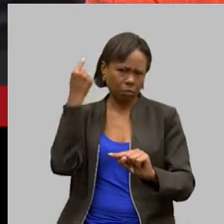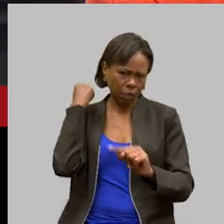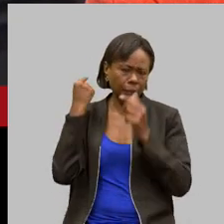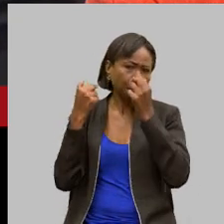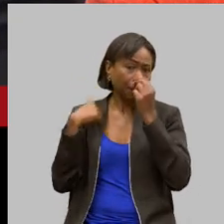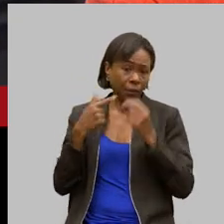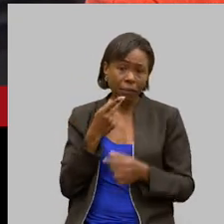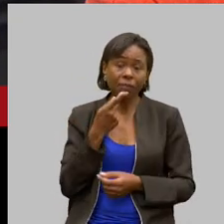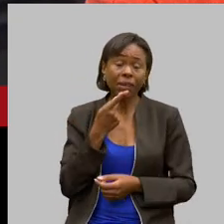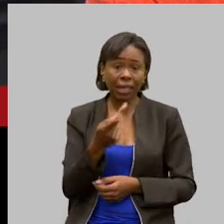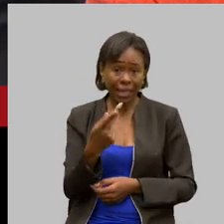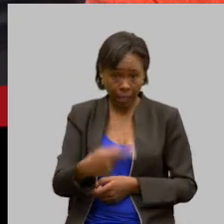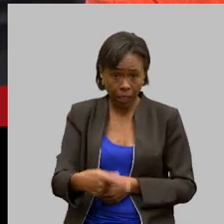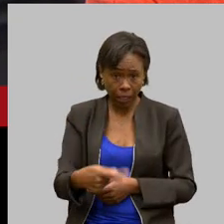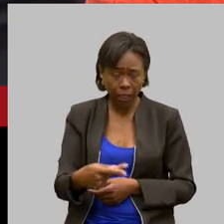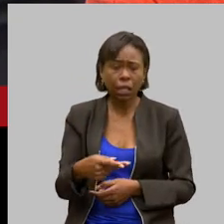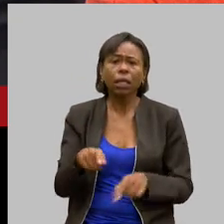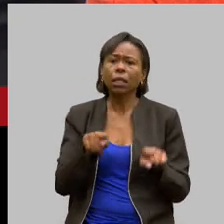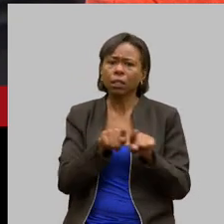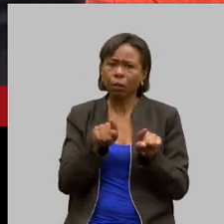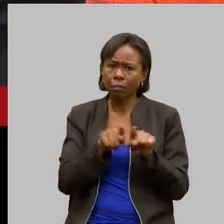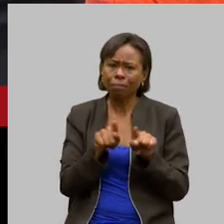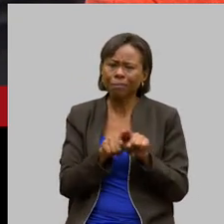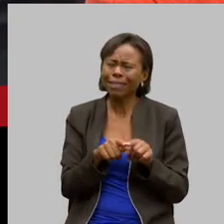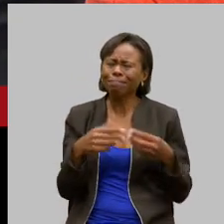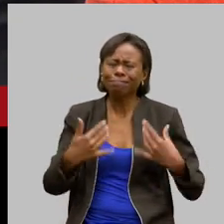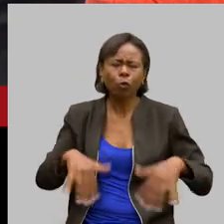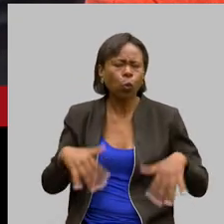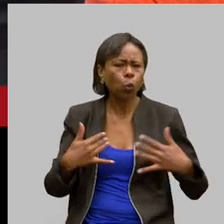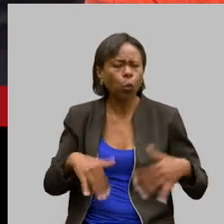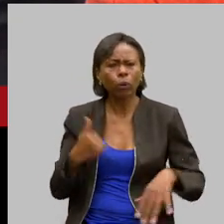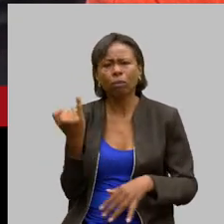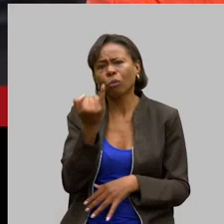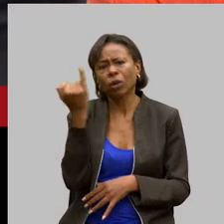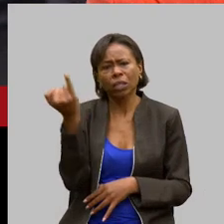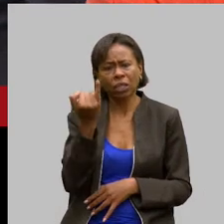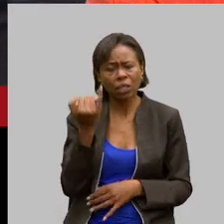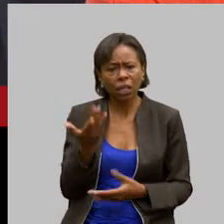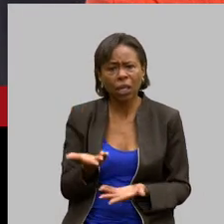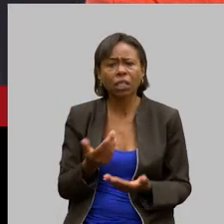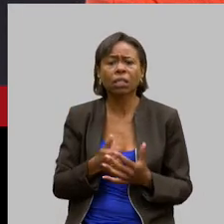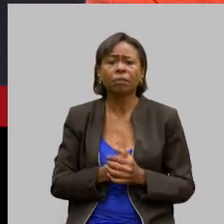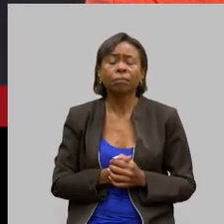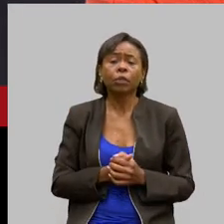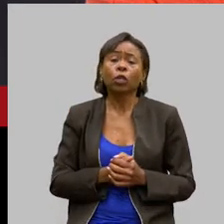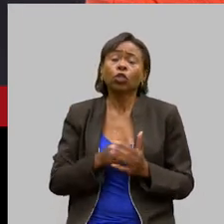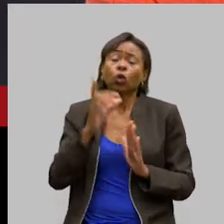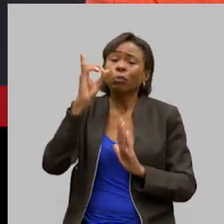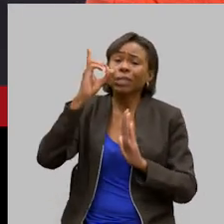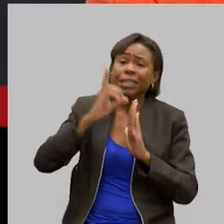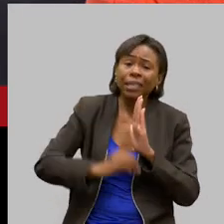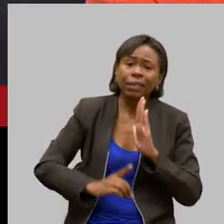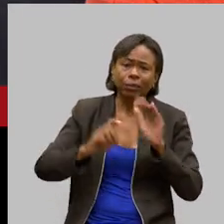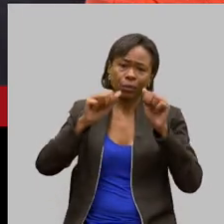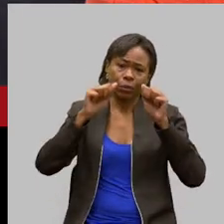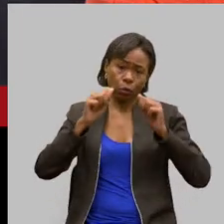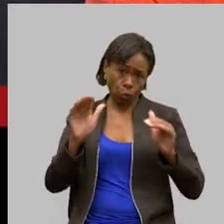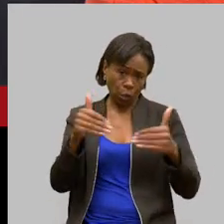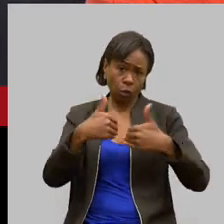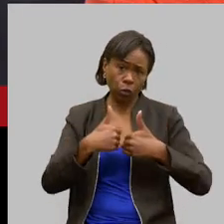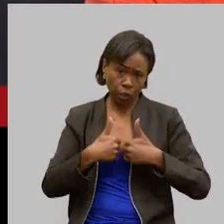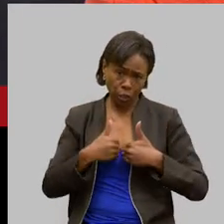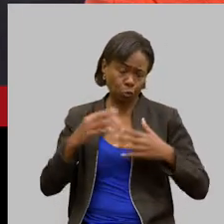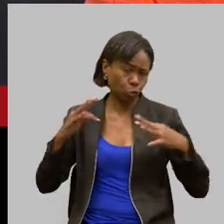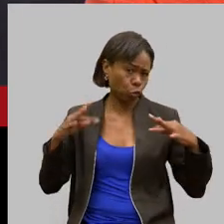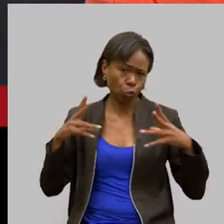pro Presidente dessa casa que também é muito sensível às demandas da frente e a tutela dos direitos do autista como um todo mas nós falamos